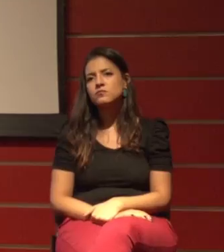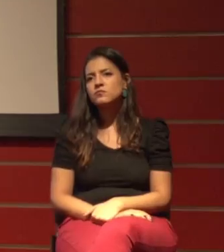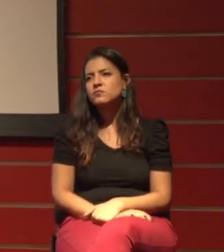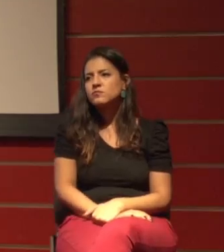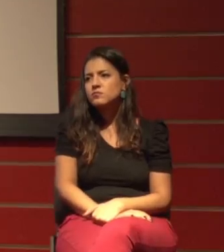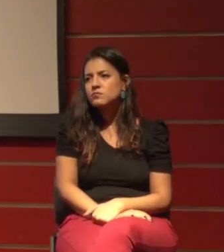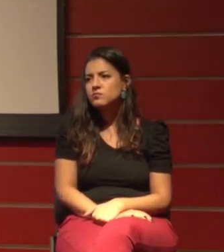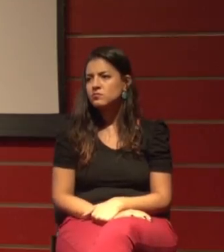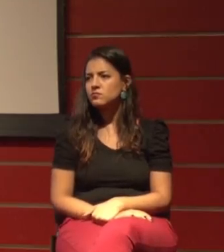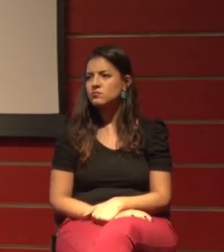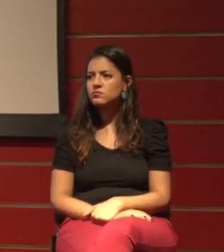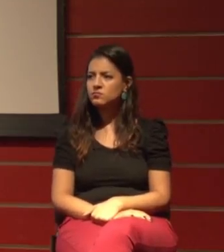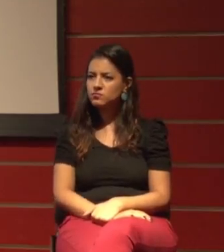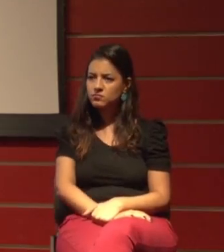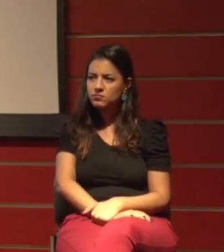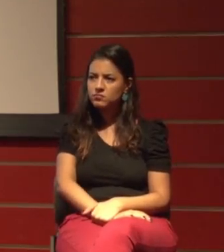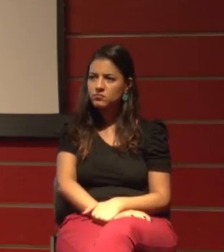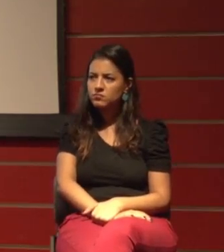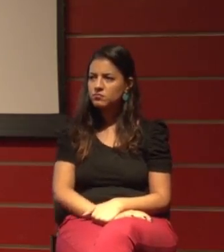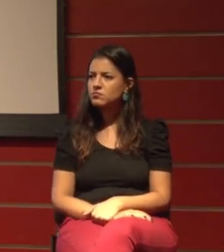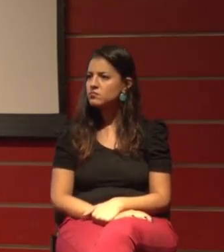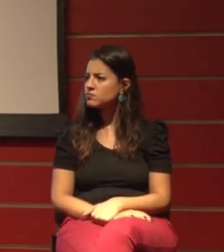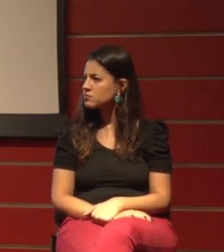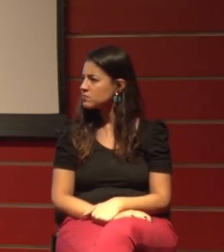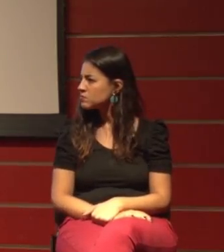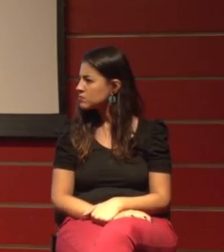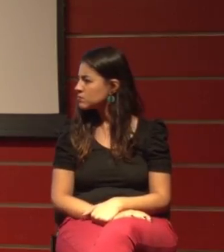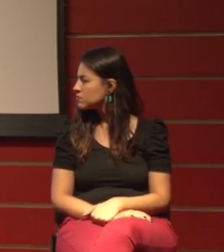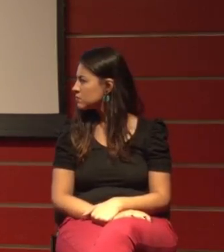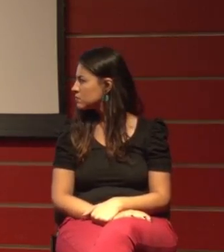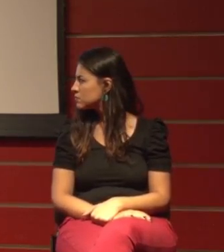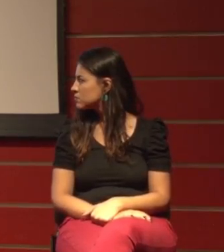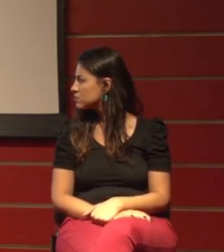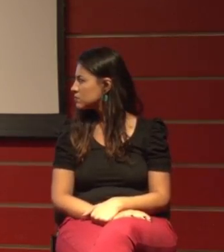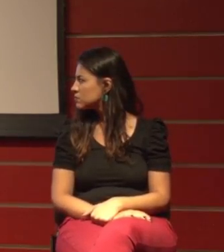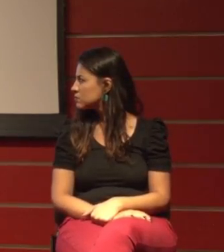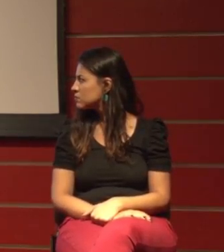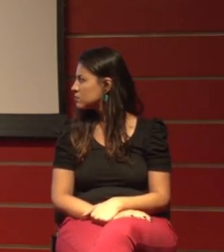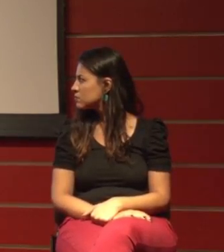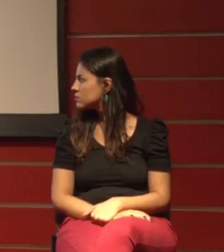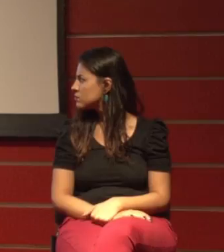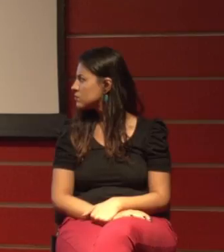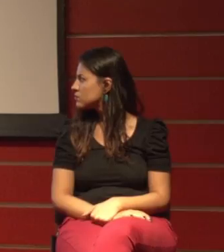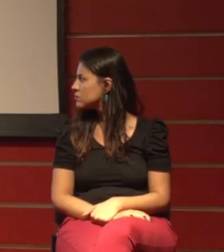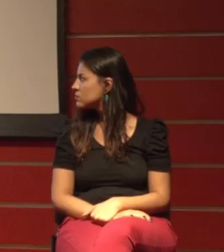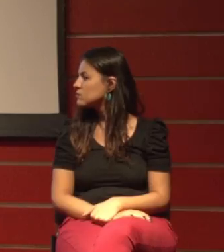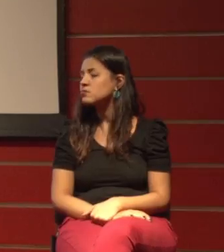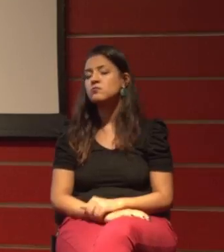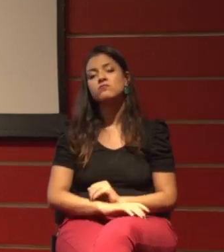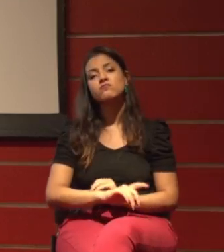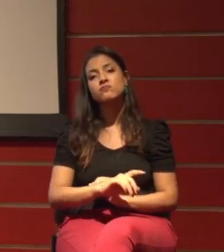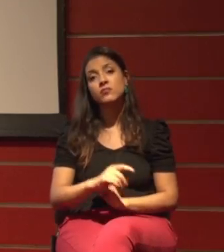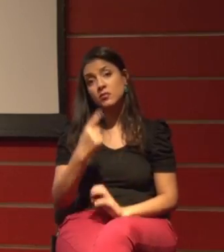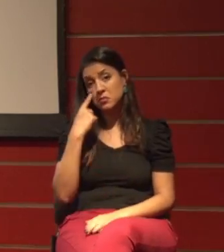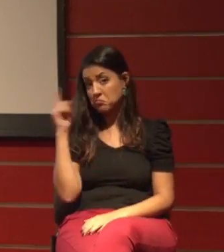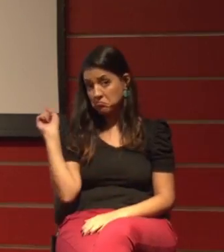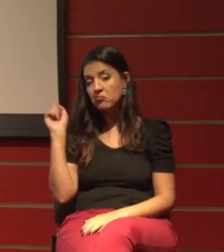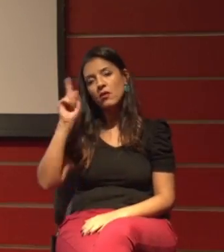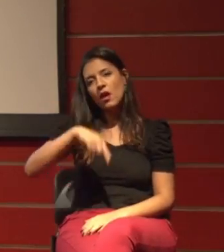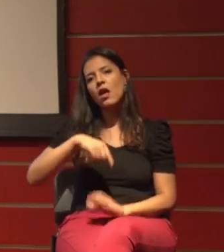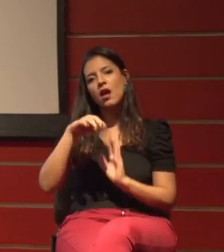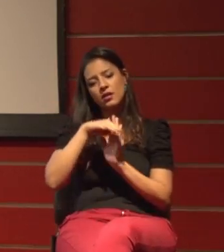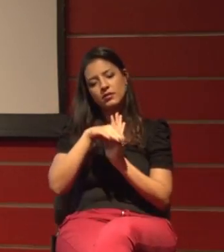n eh do processo de etapas que eu uso para desenvolver uma